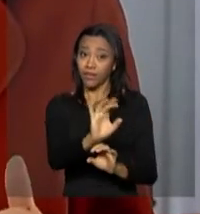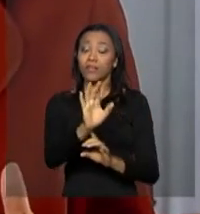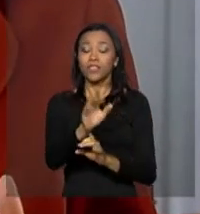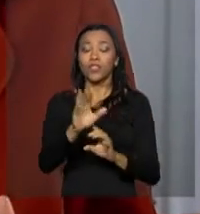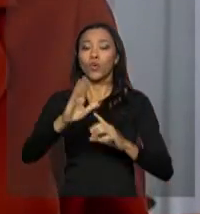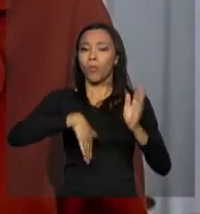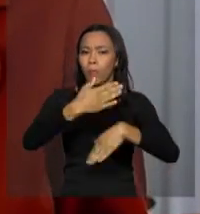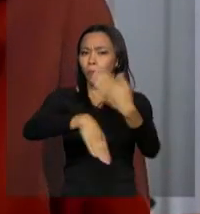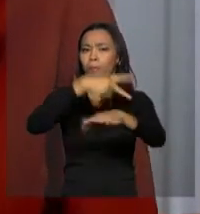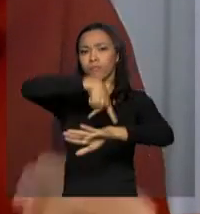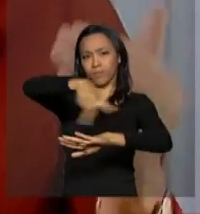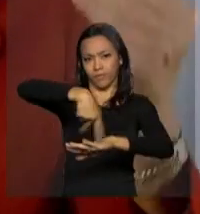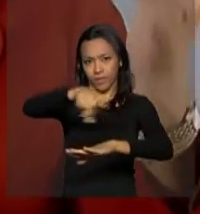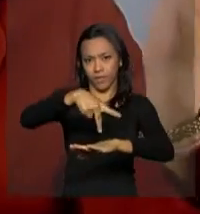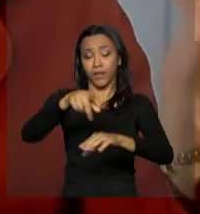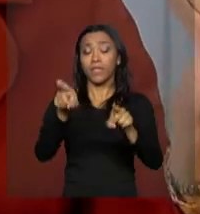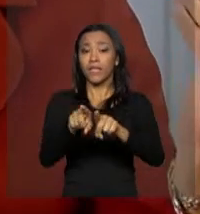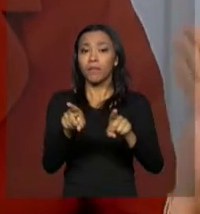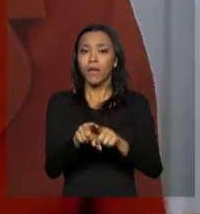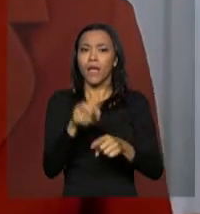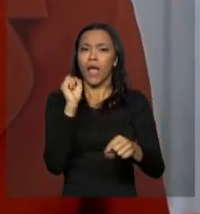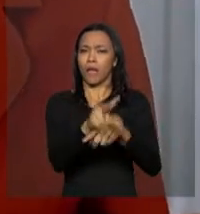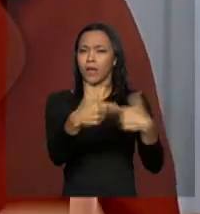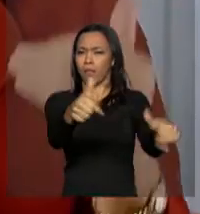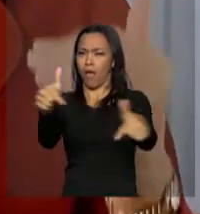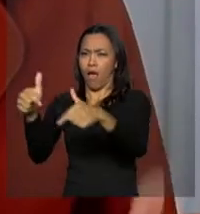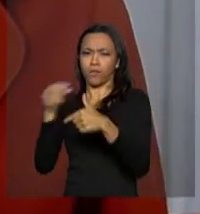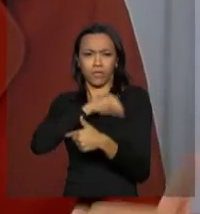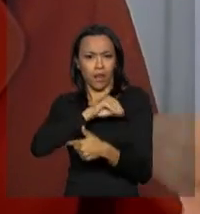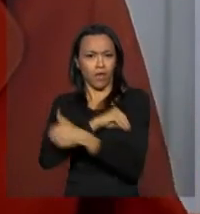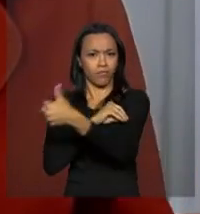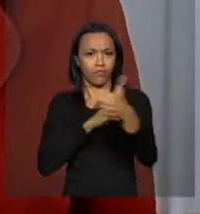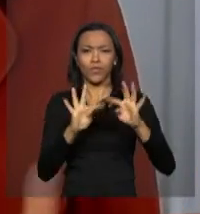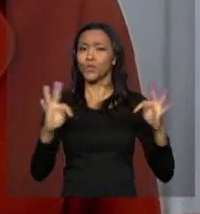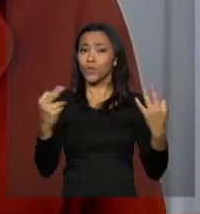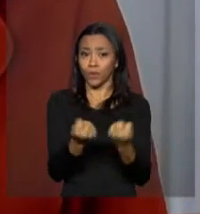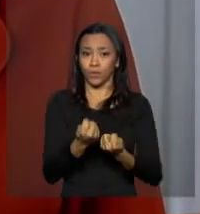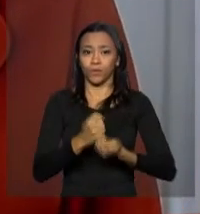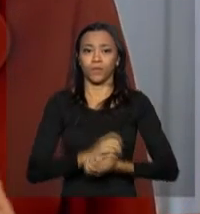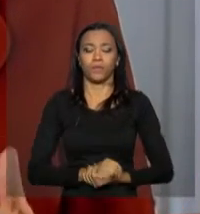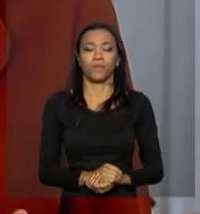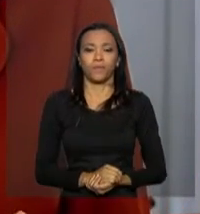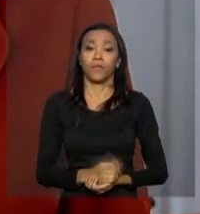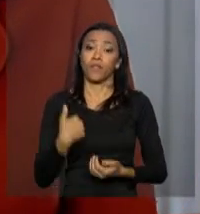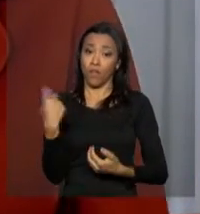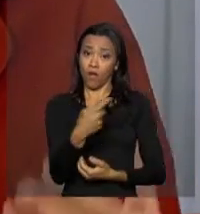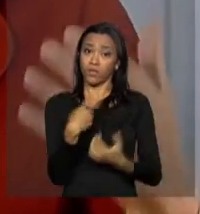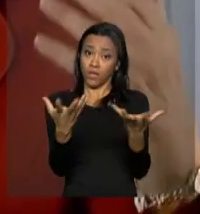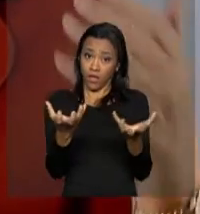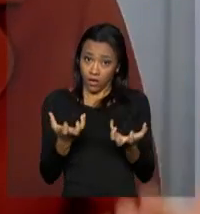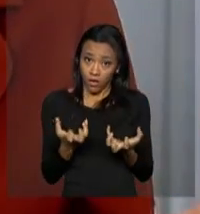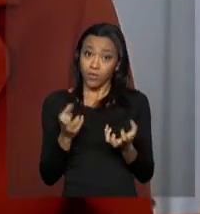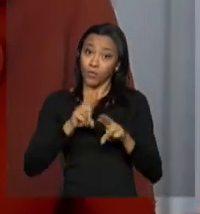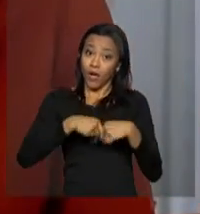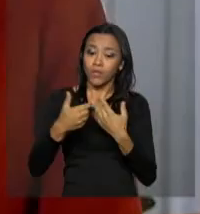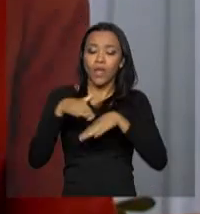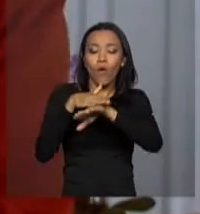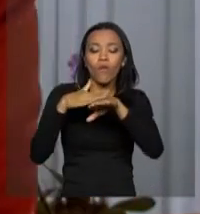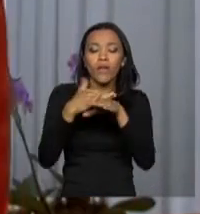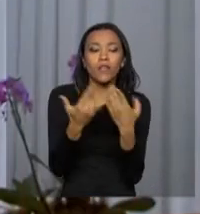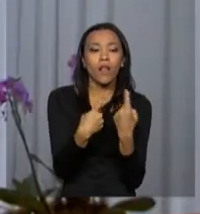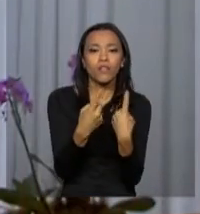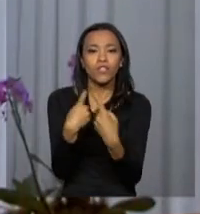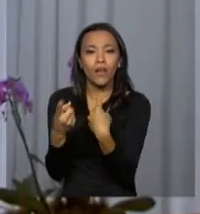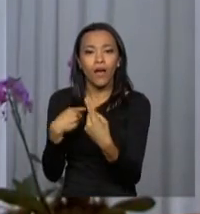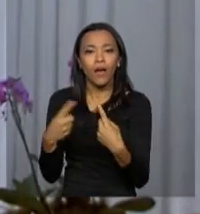fazer o Brasil crescer, aumentando o emprego e renda de todos os trabalhadores. Queremos, por meio do diálogo,